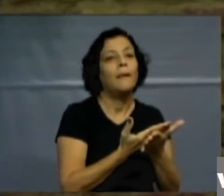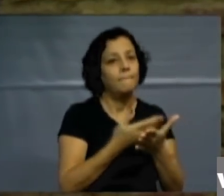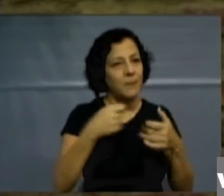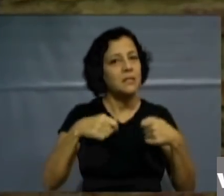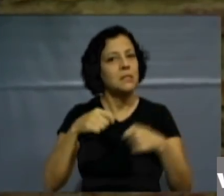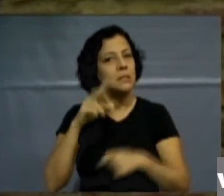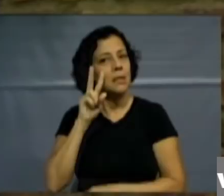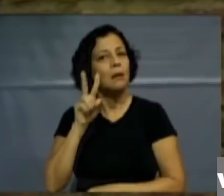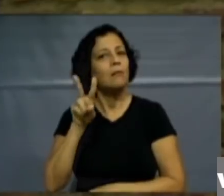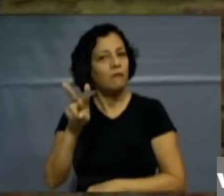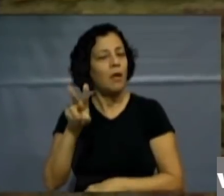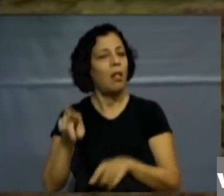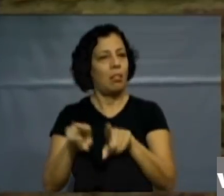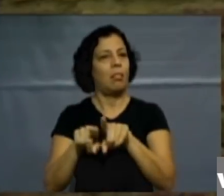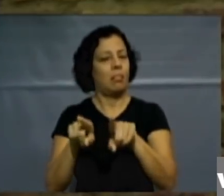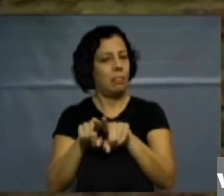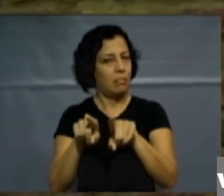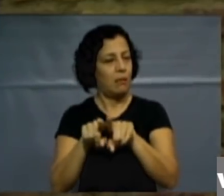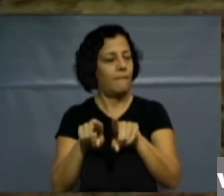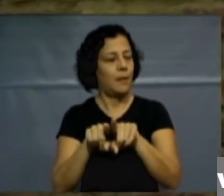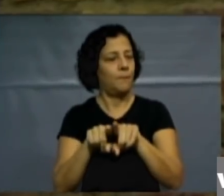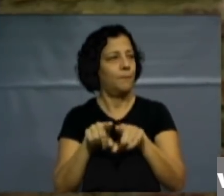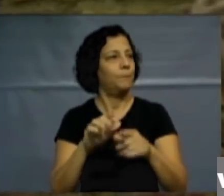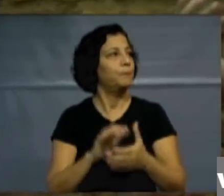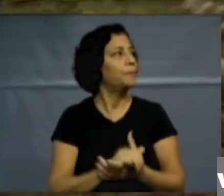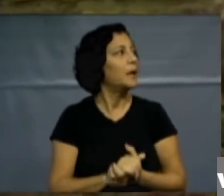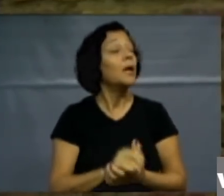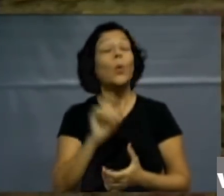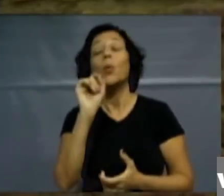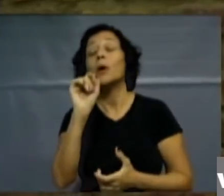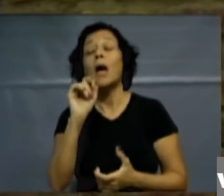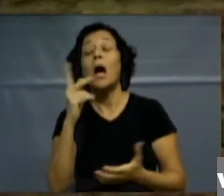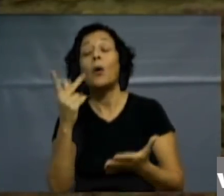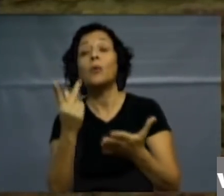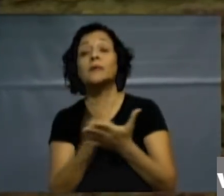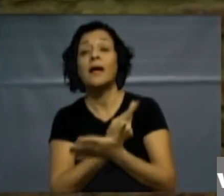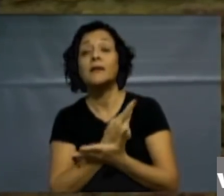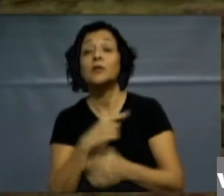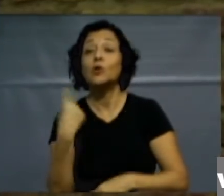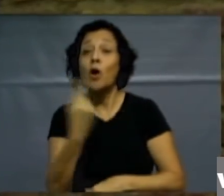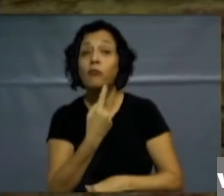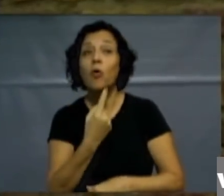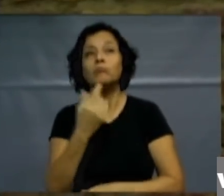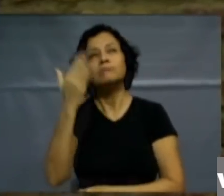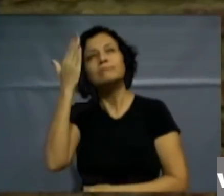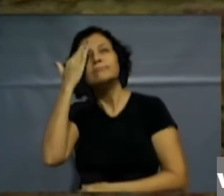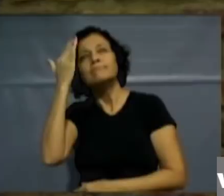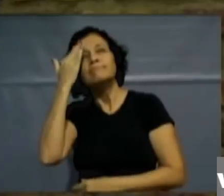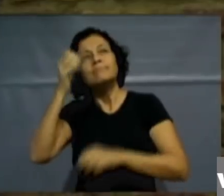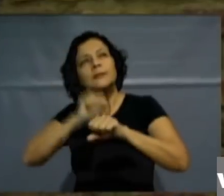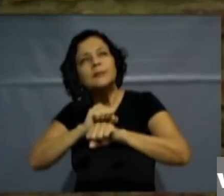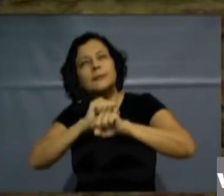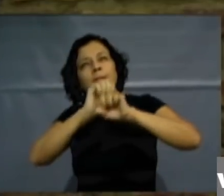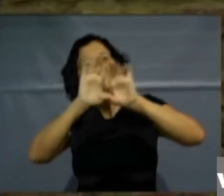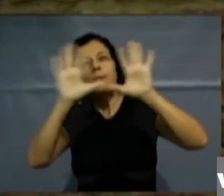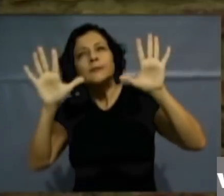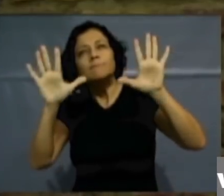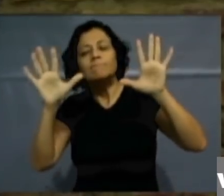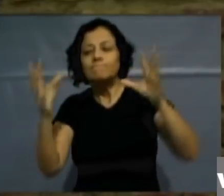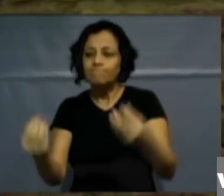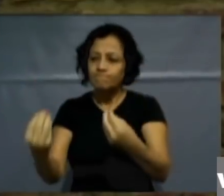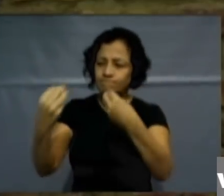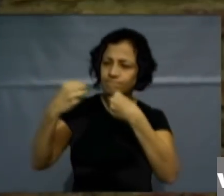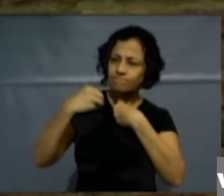filtro necessário das obras fictícias, né? E com isso vai conseguir trazer para nós algo